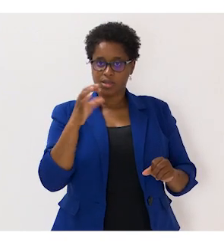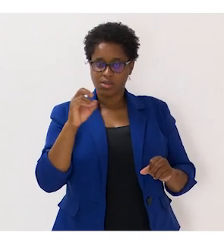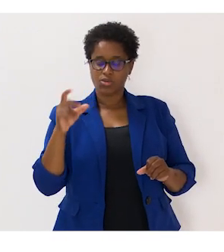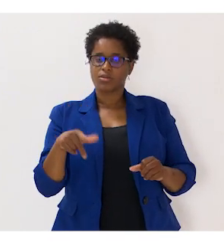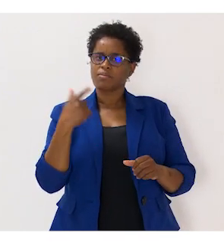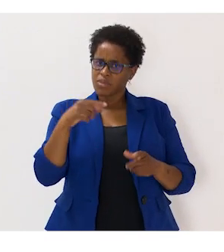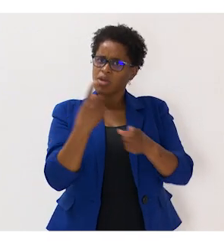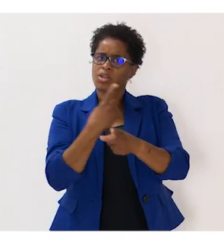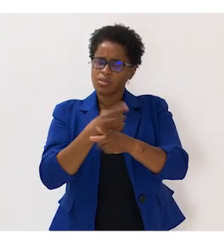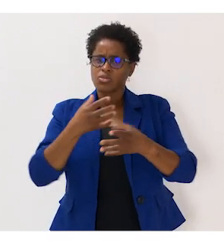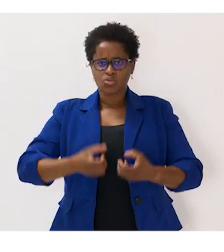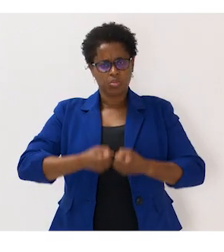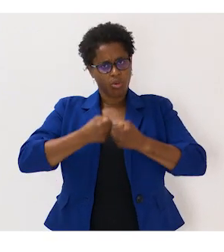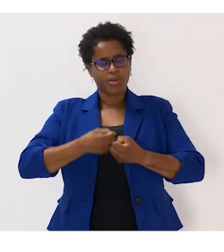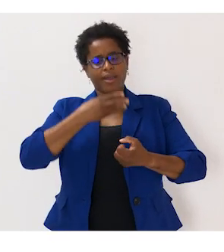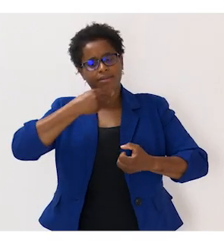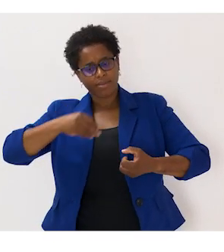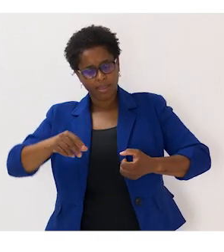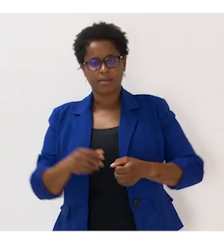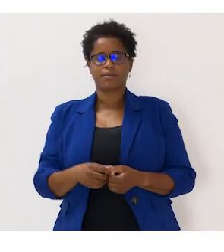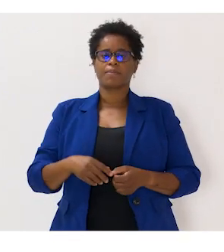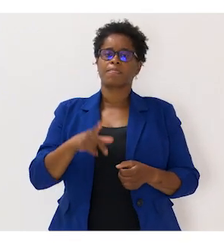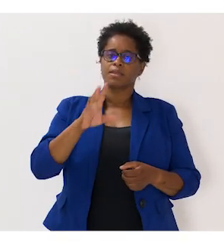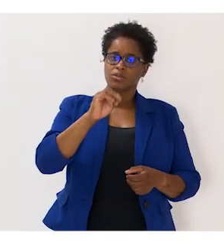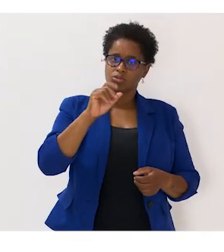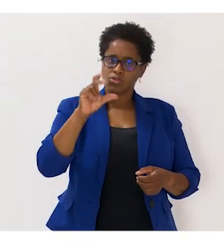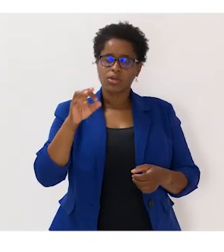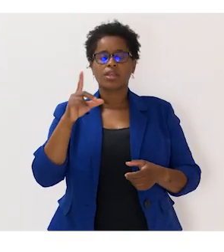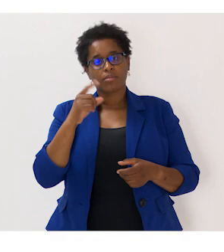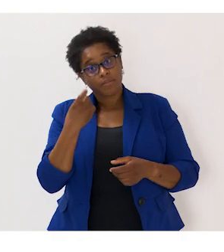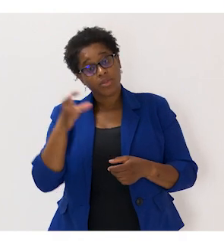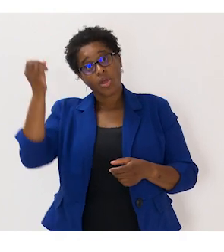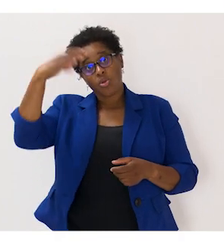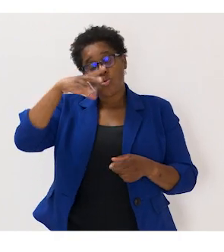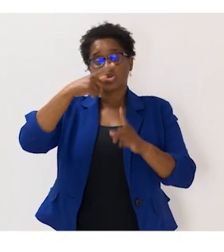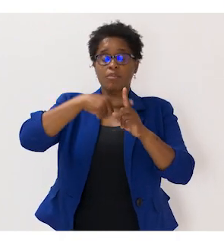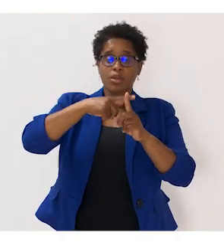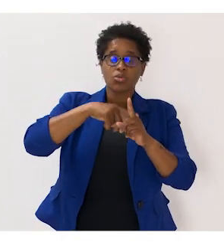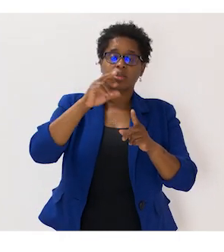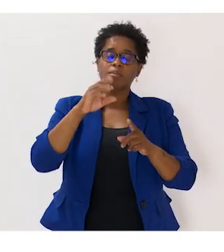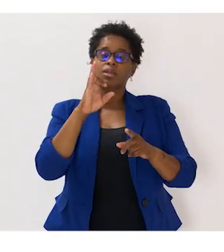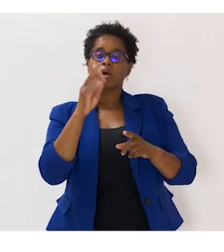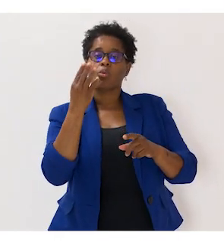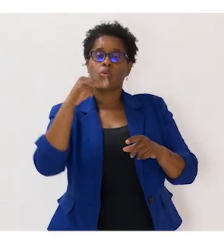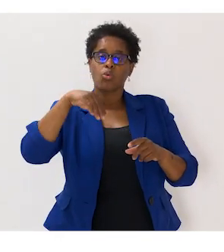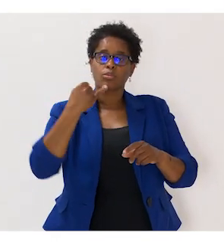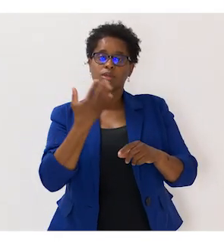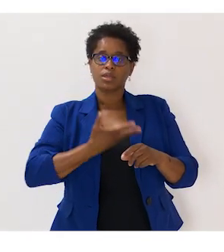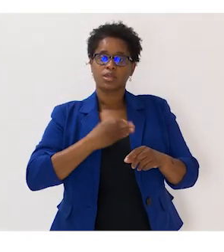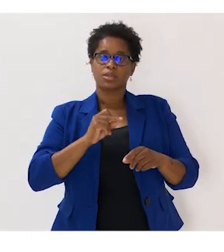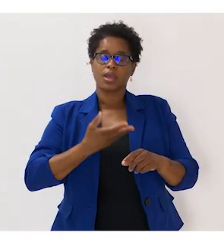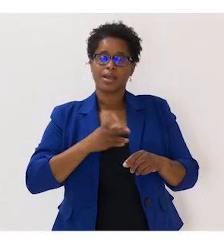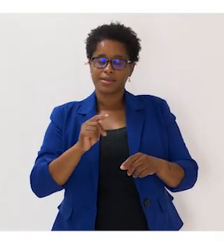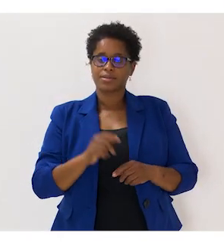como elemento de suporte o solo e dependem da luz, da temperatura e da umidade.